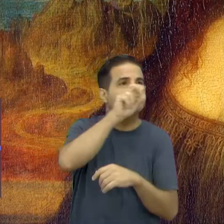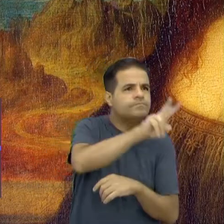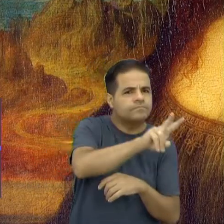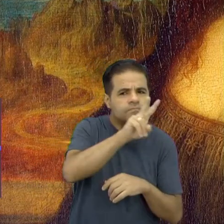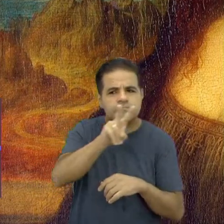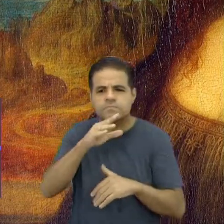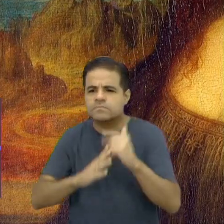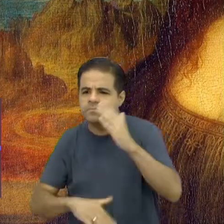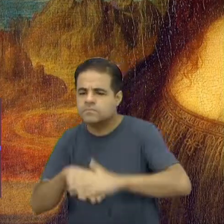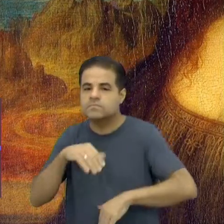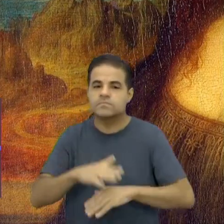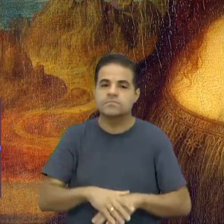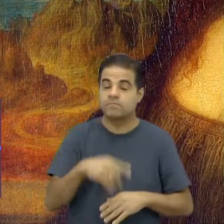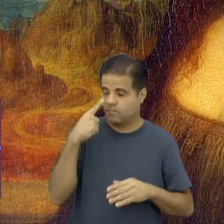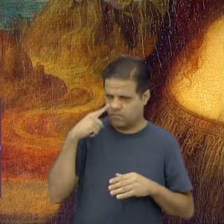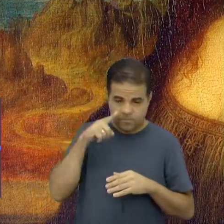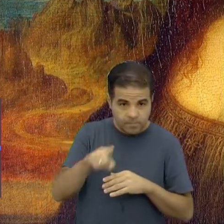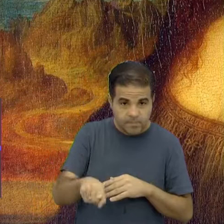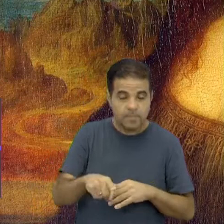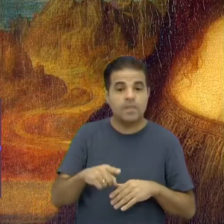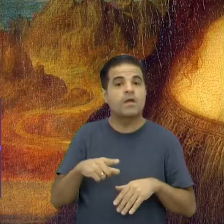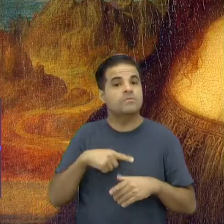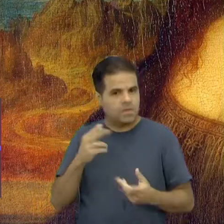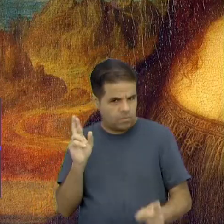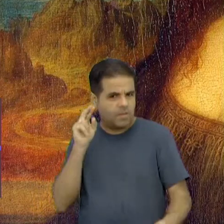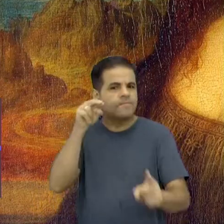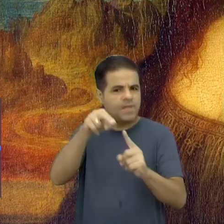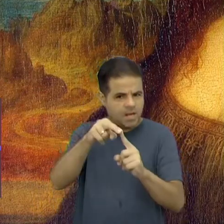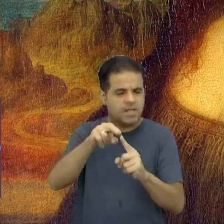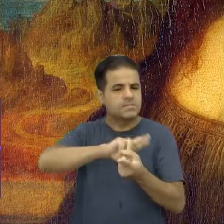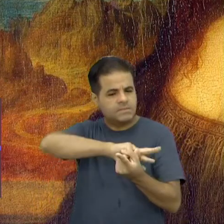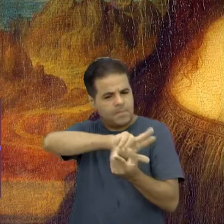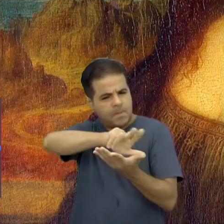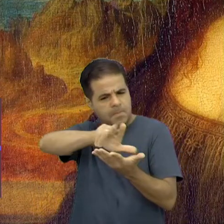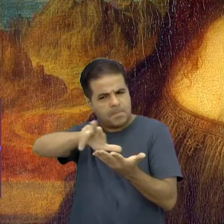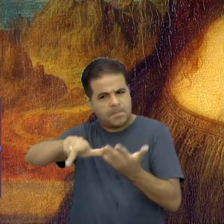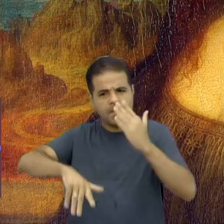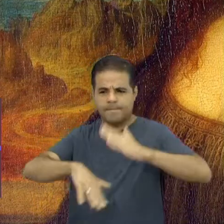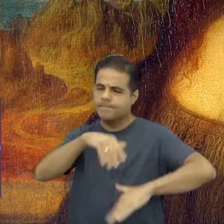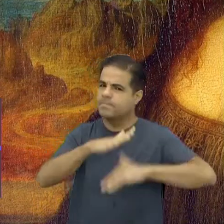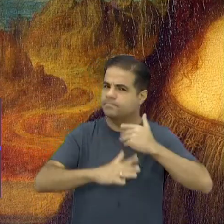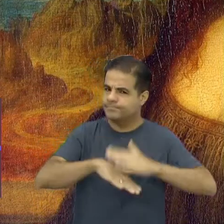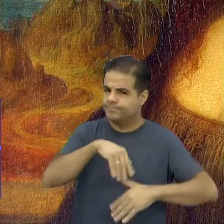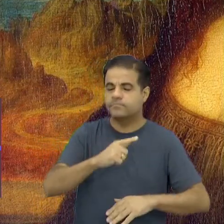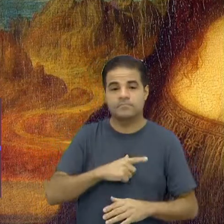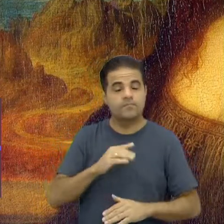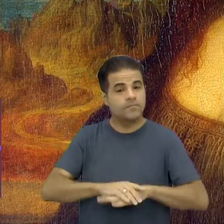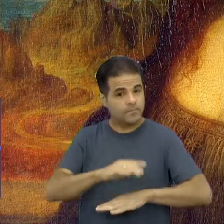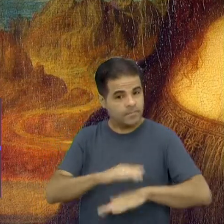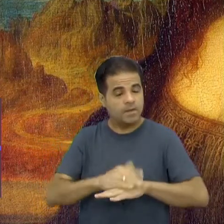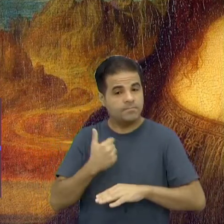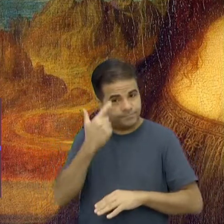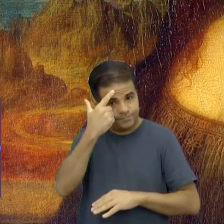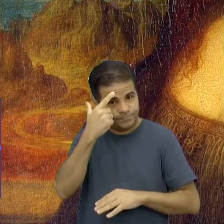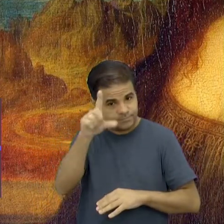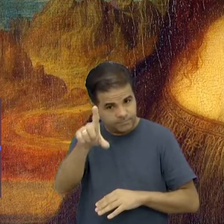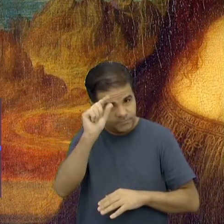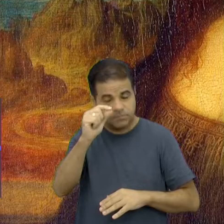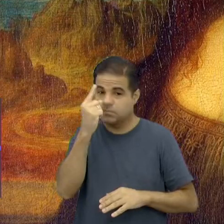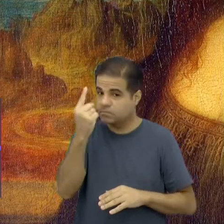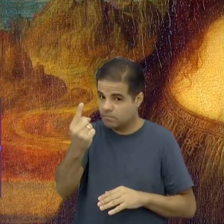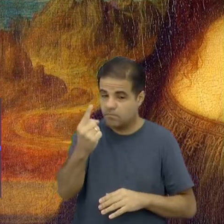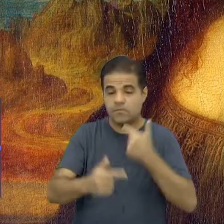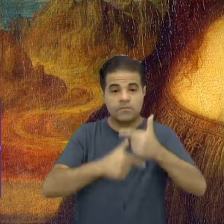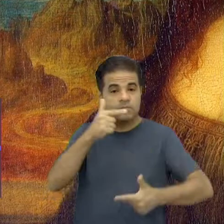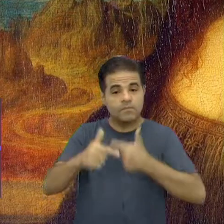obra, eu tenho o meu briefing ali, né? Eu tenho referências de várias obras de arte. Eu escolho uma. Aqui a gente está trabalhando com